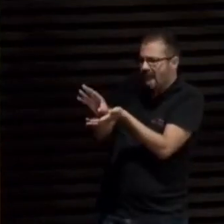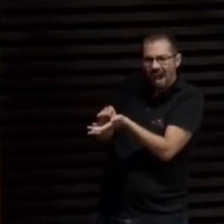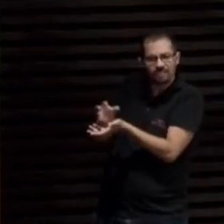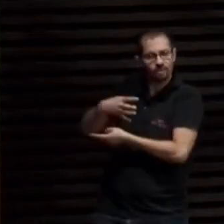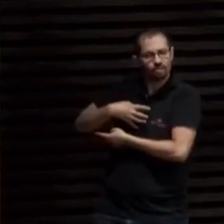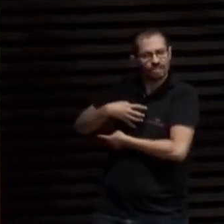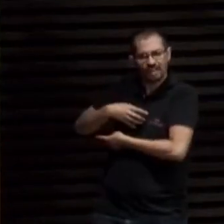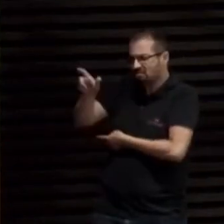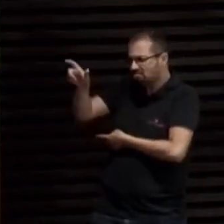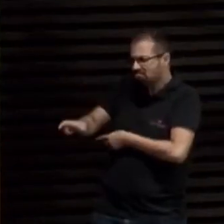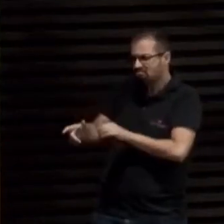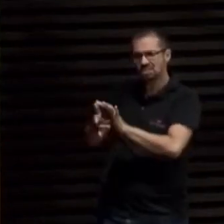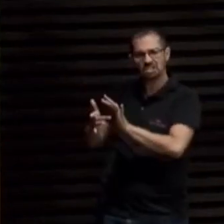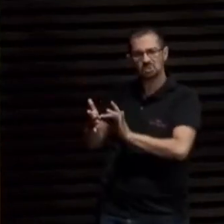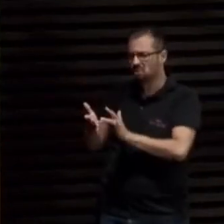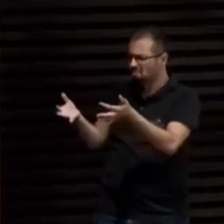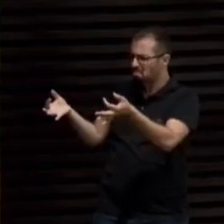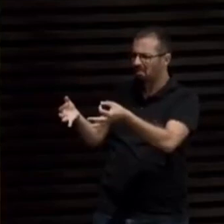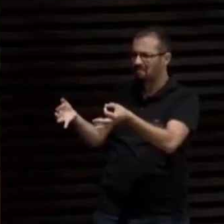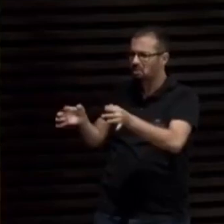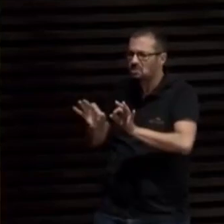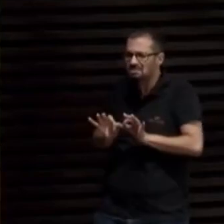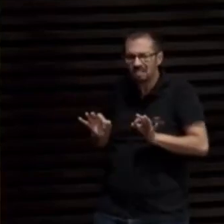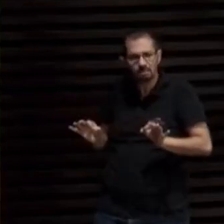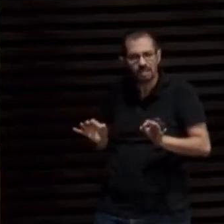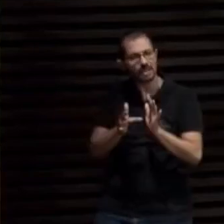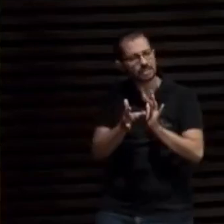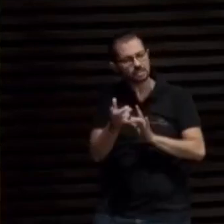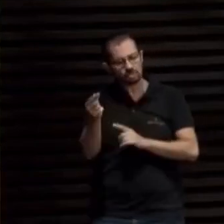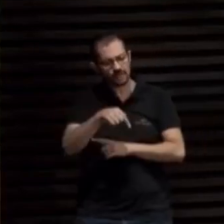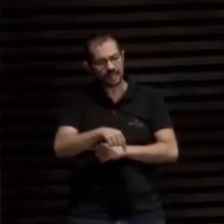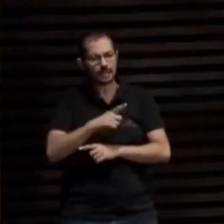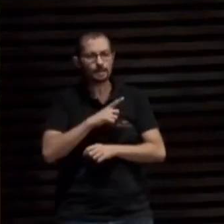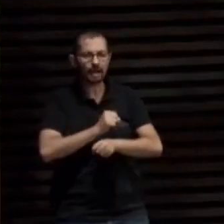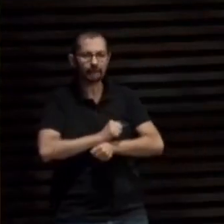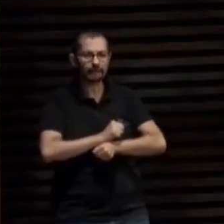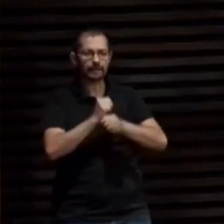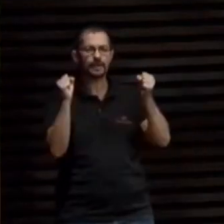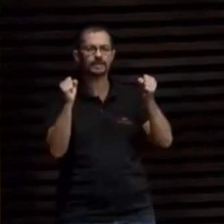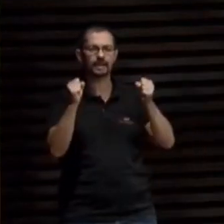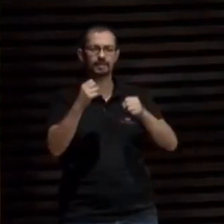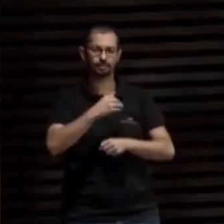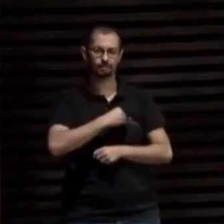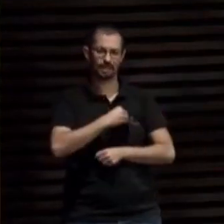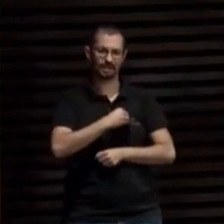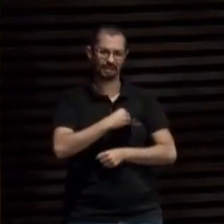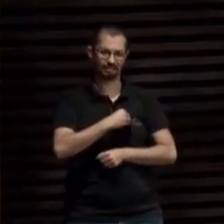Ele veio realizar uma obra de libertação da escravatura do pecado que nos quer como deuses.